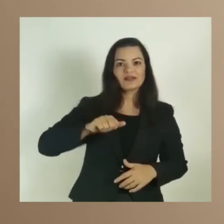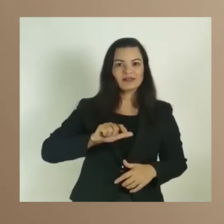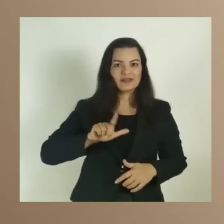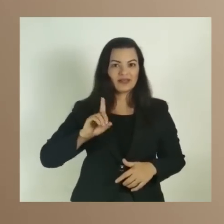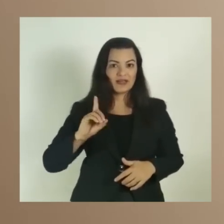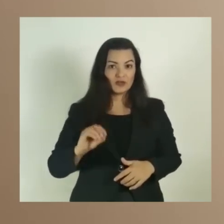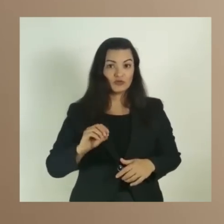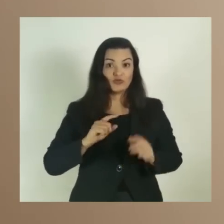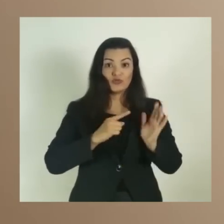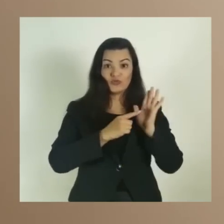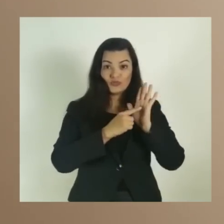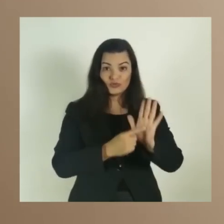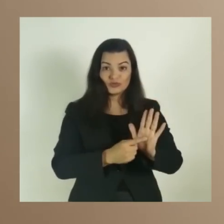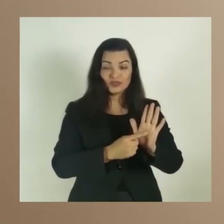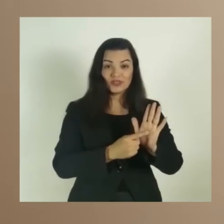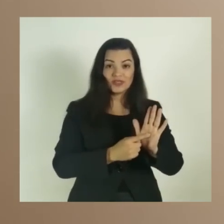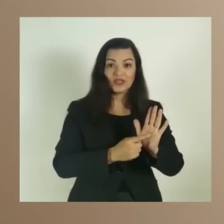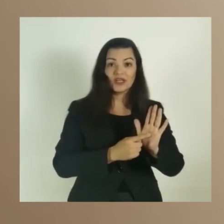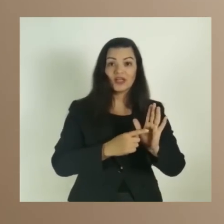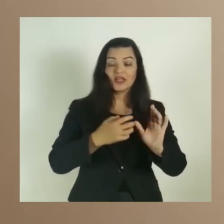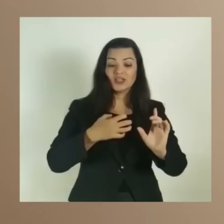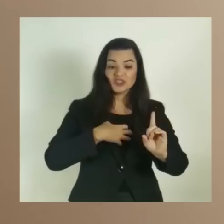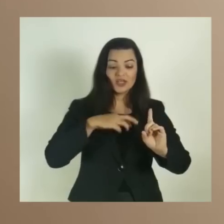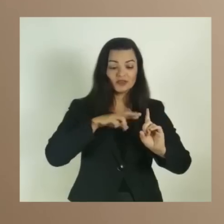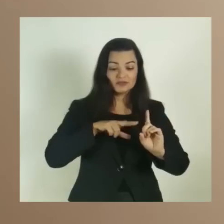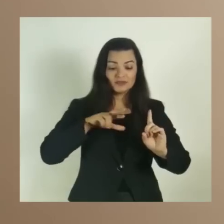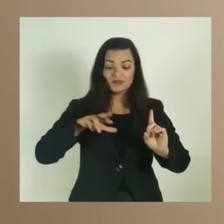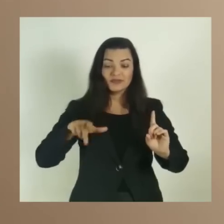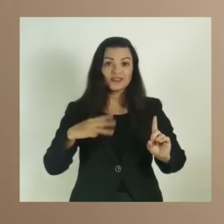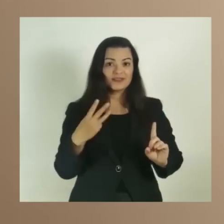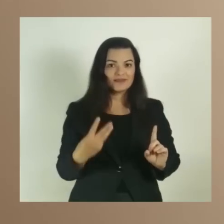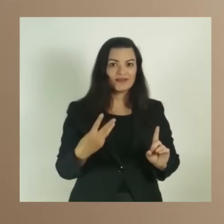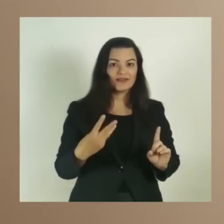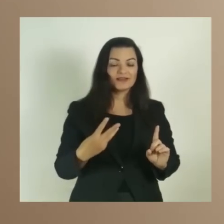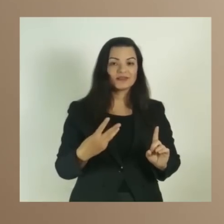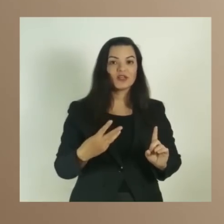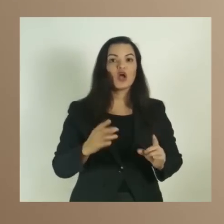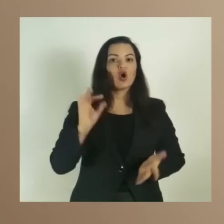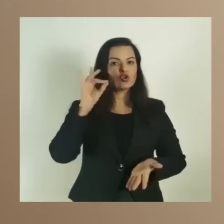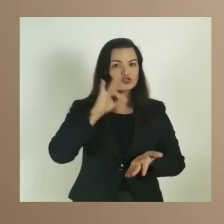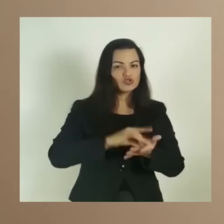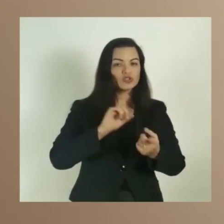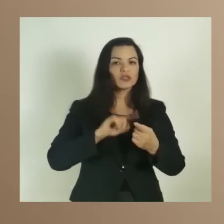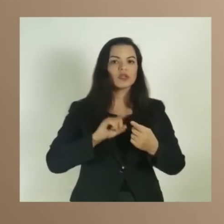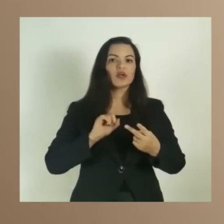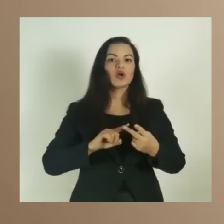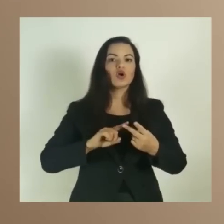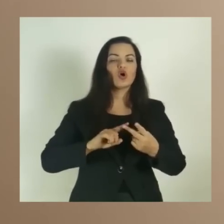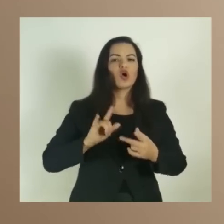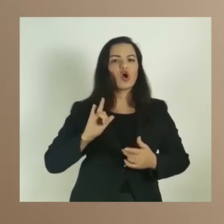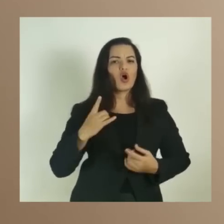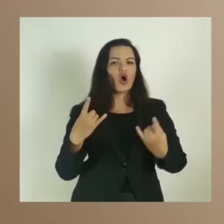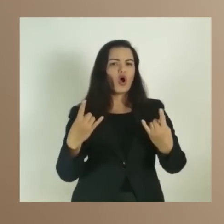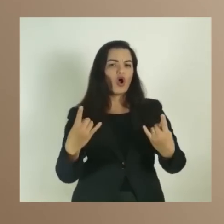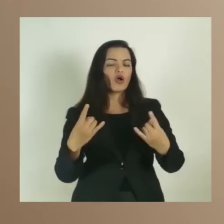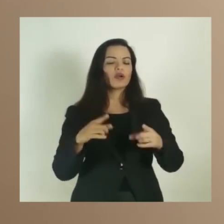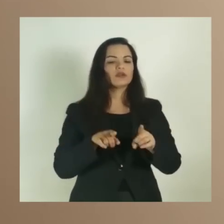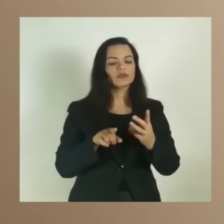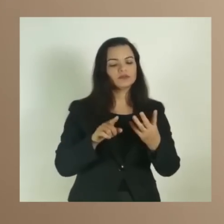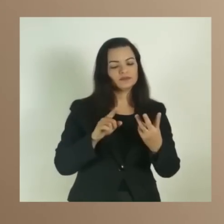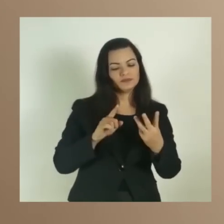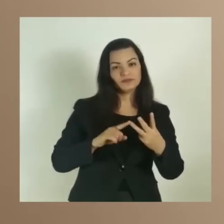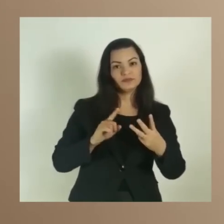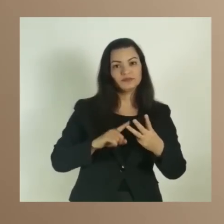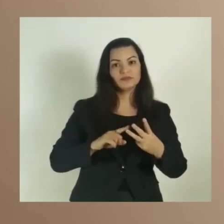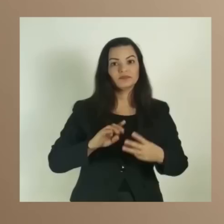três versões: a versão original, a versão rock e a versão baião. A primeira versão que iremos